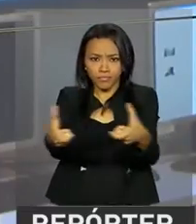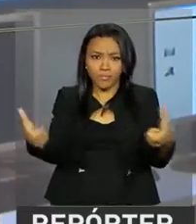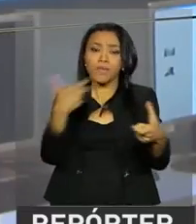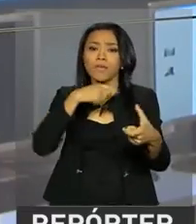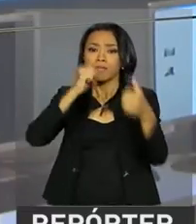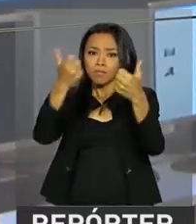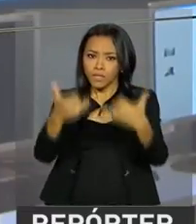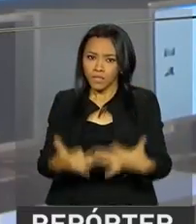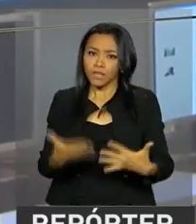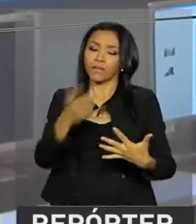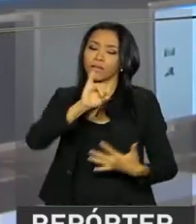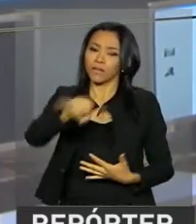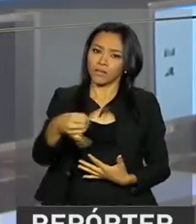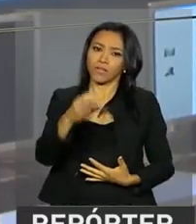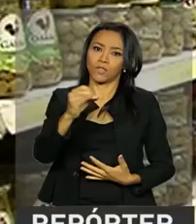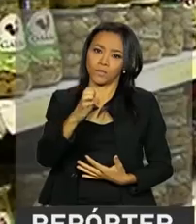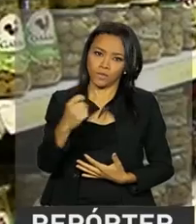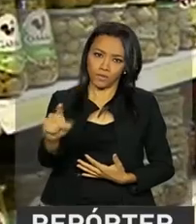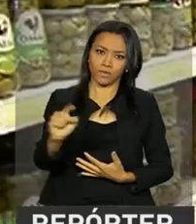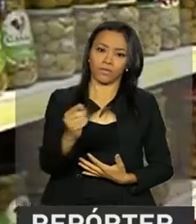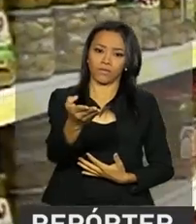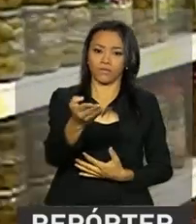repórter josé luiz filho